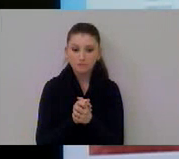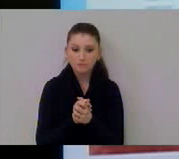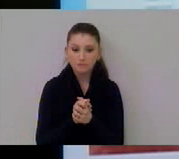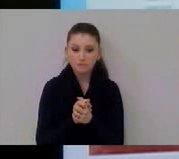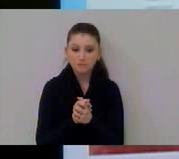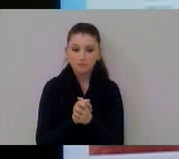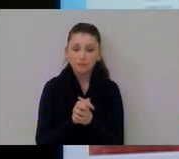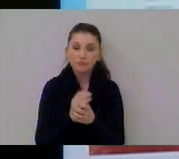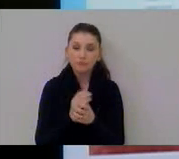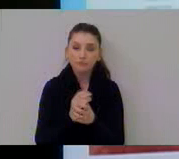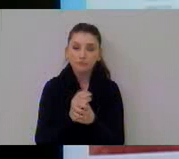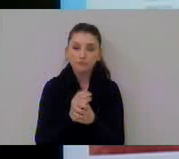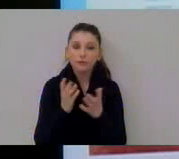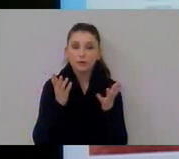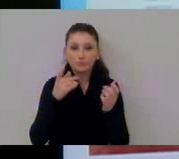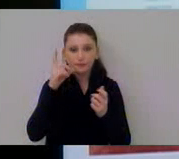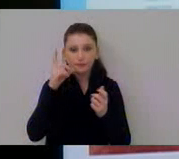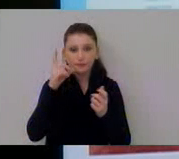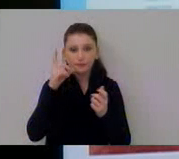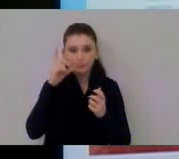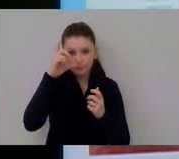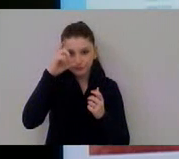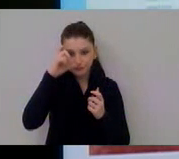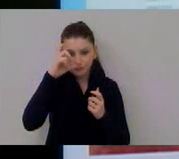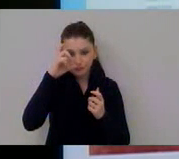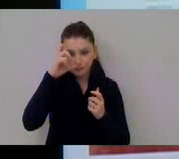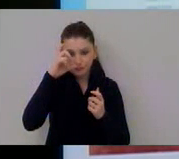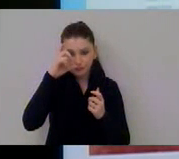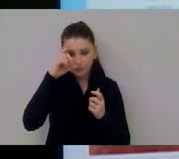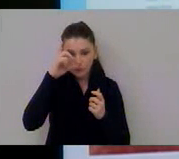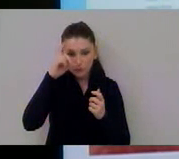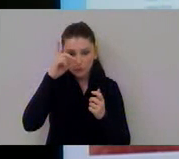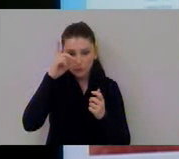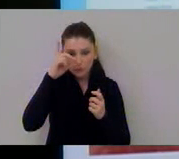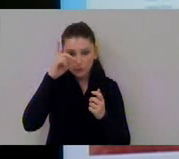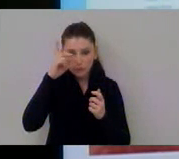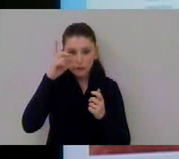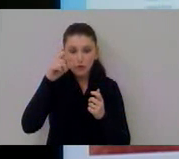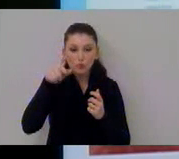26 de junho de 2010,